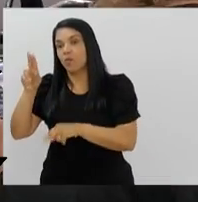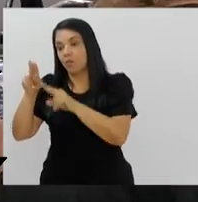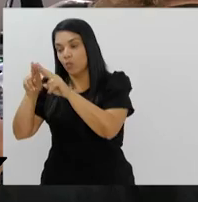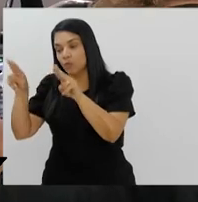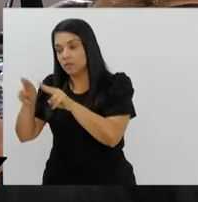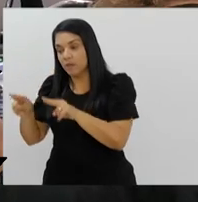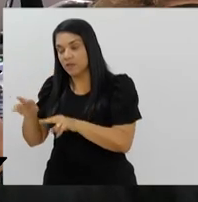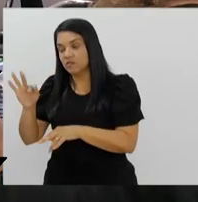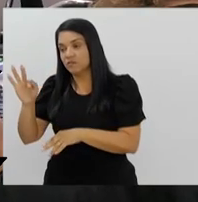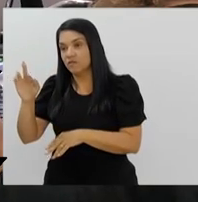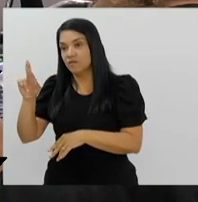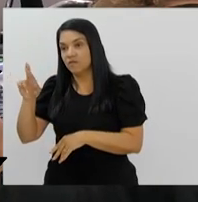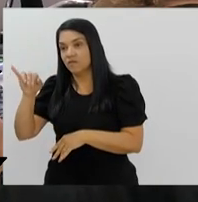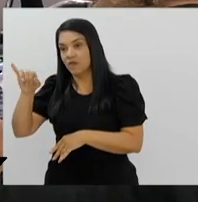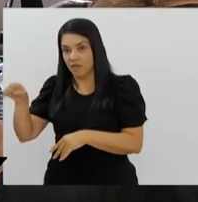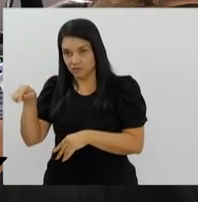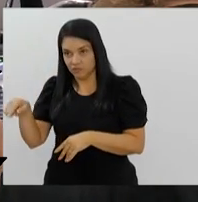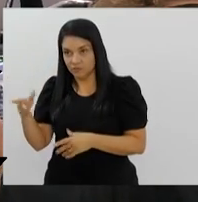Fala